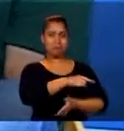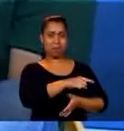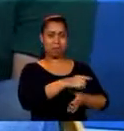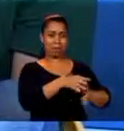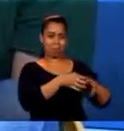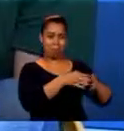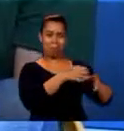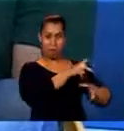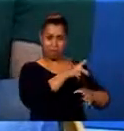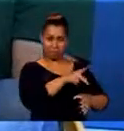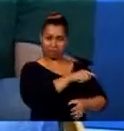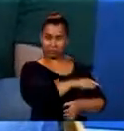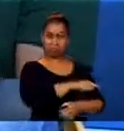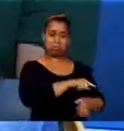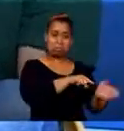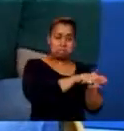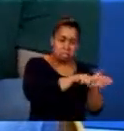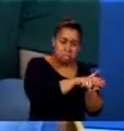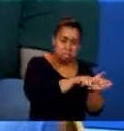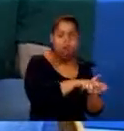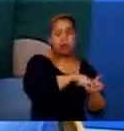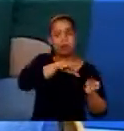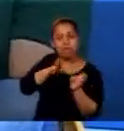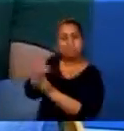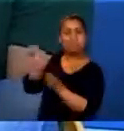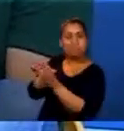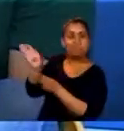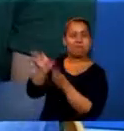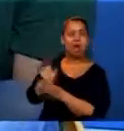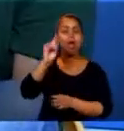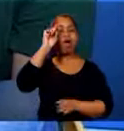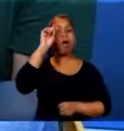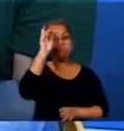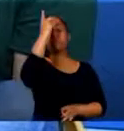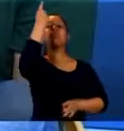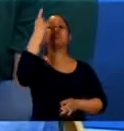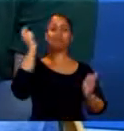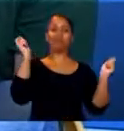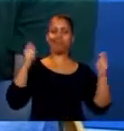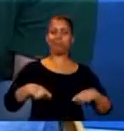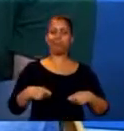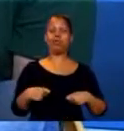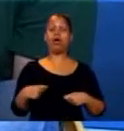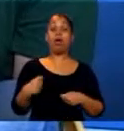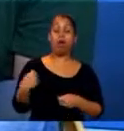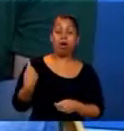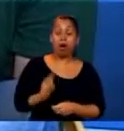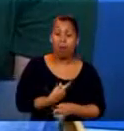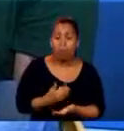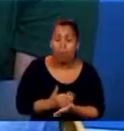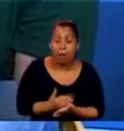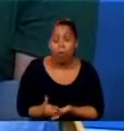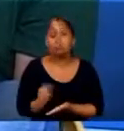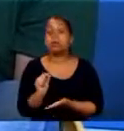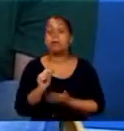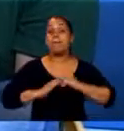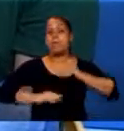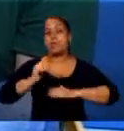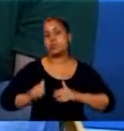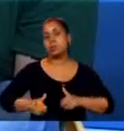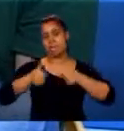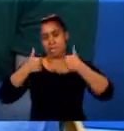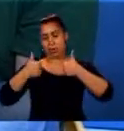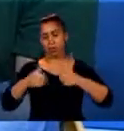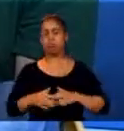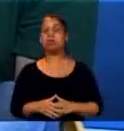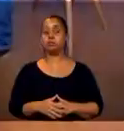os professores começaram a nos orientar, então aí já começou a mudar e a gente começou a ser mais profissional. Mas a gente começou mesmo com a